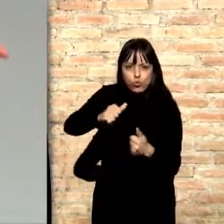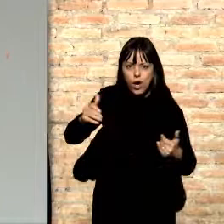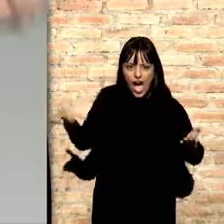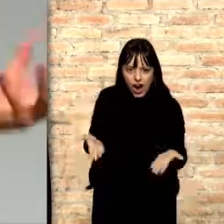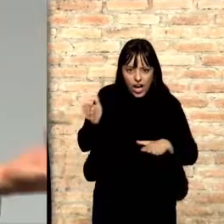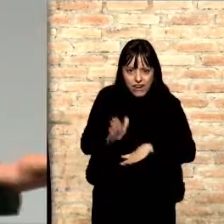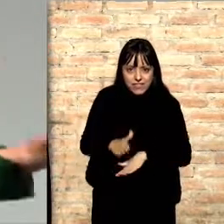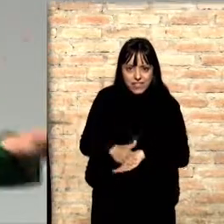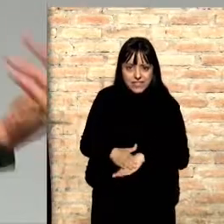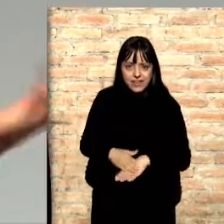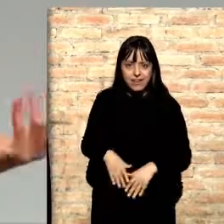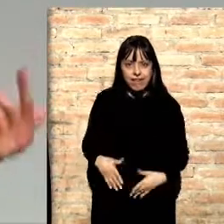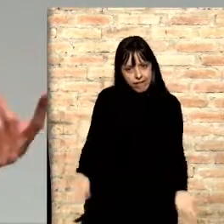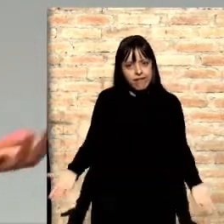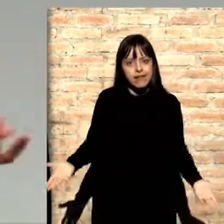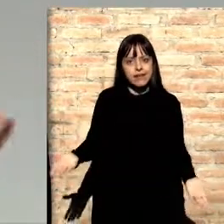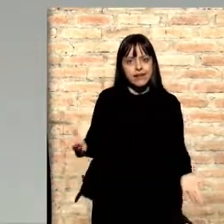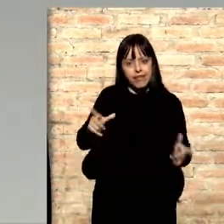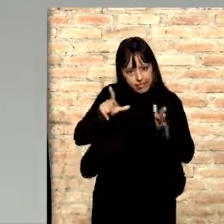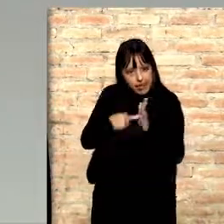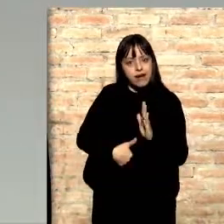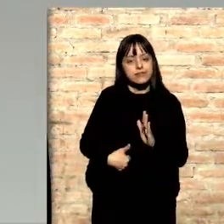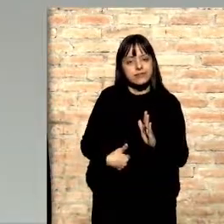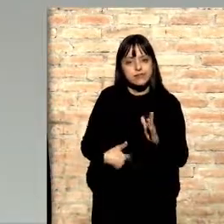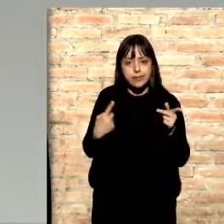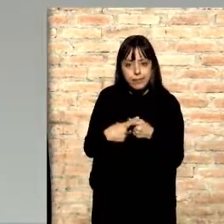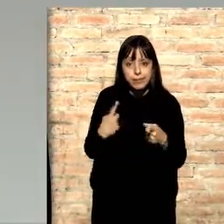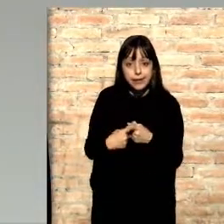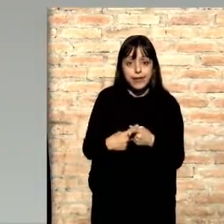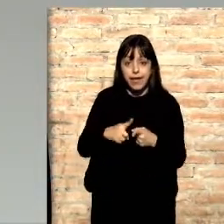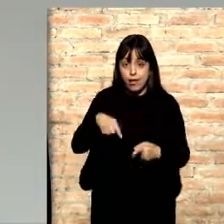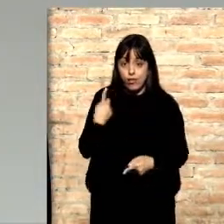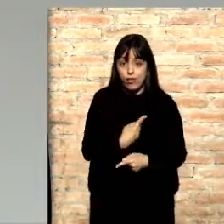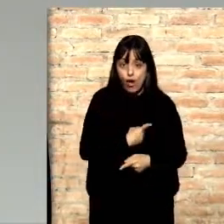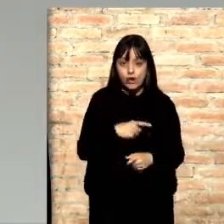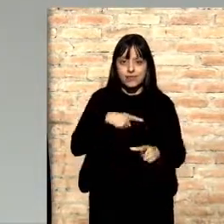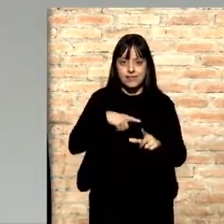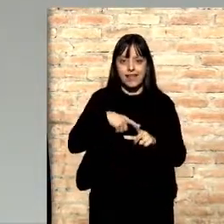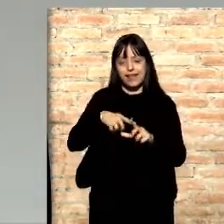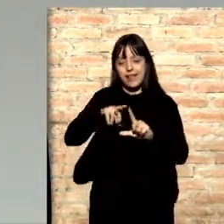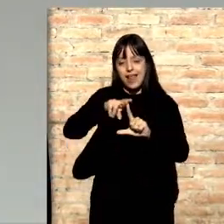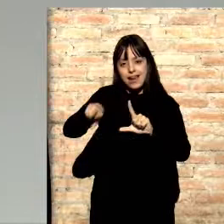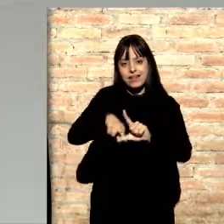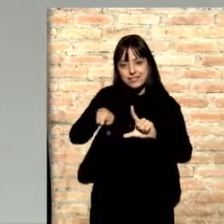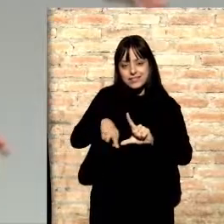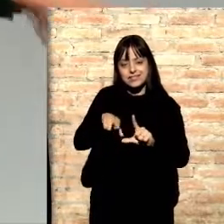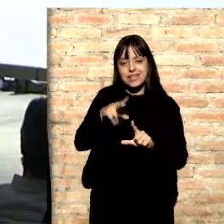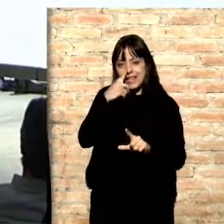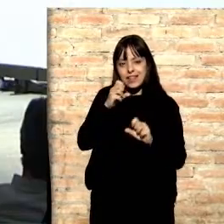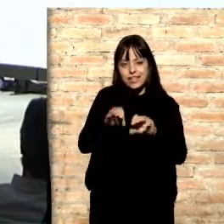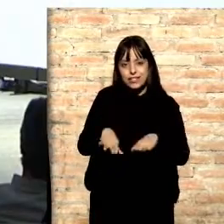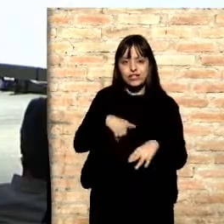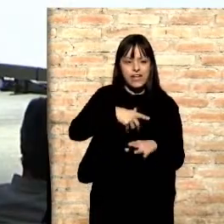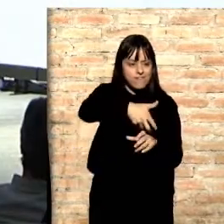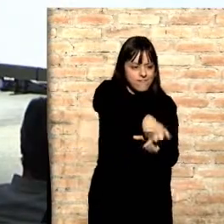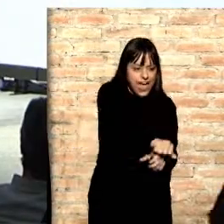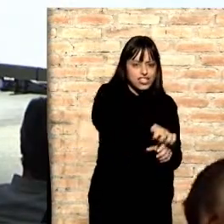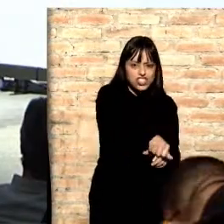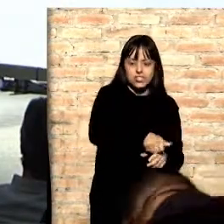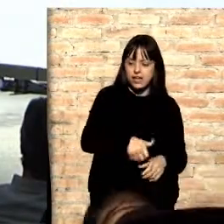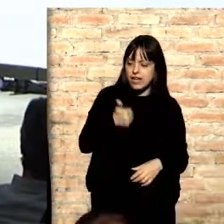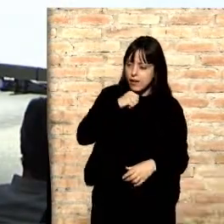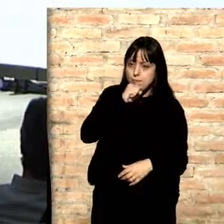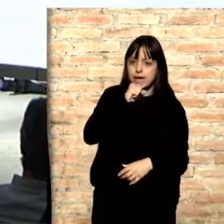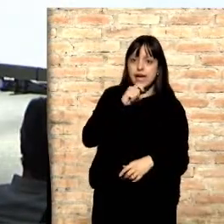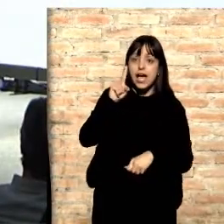vão lá nem já era tempo porque a gente está reciclando o lixo eu vejo crianças que reciclam lixo fecham a torneira para a mãe